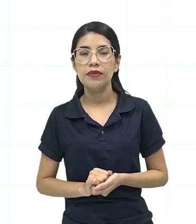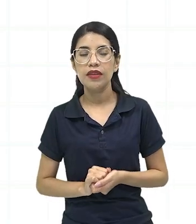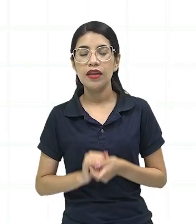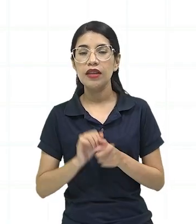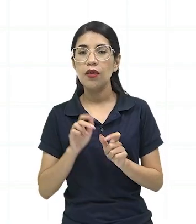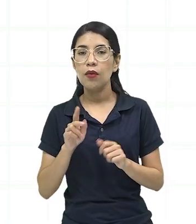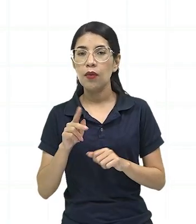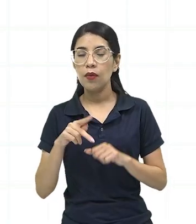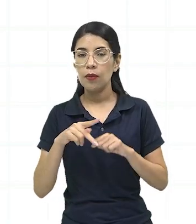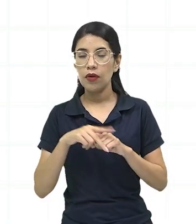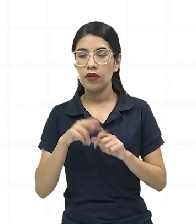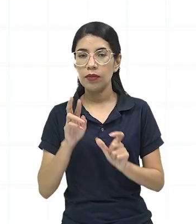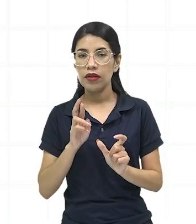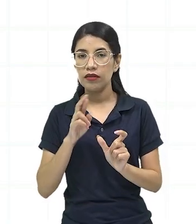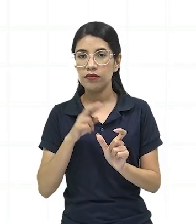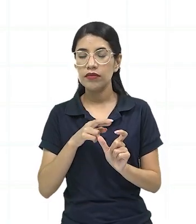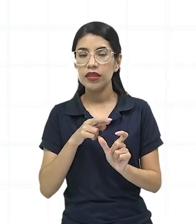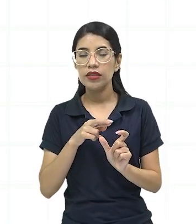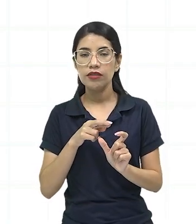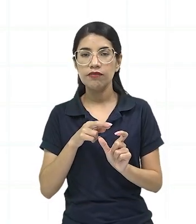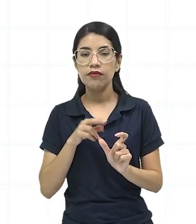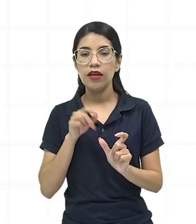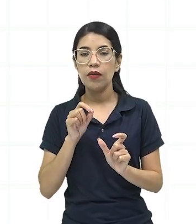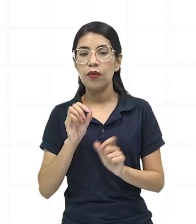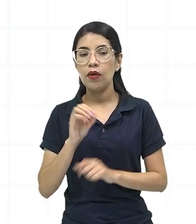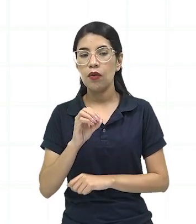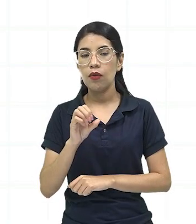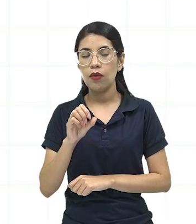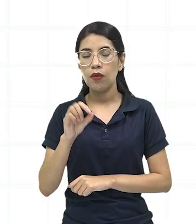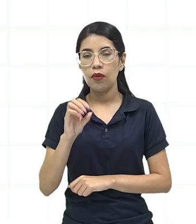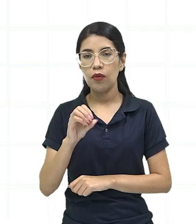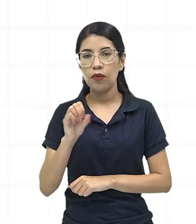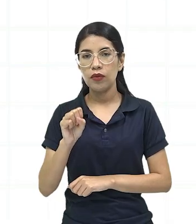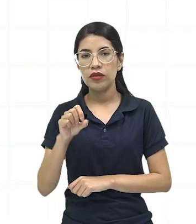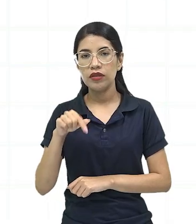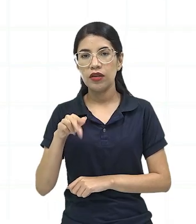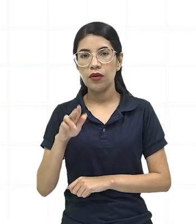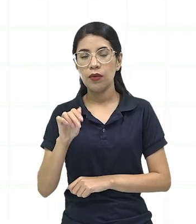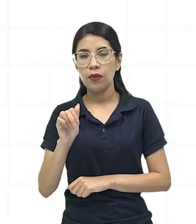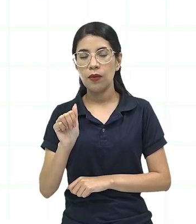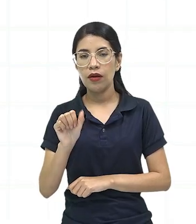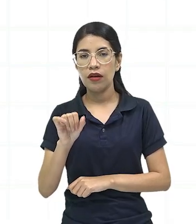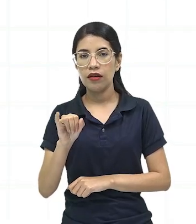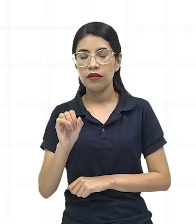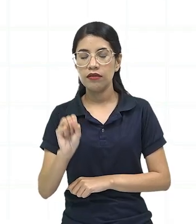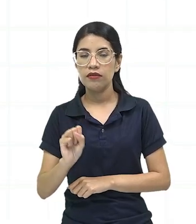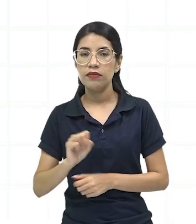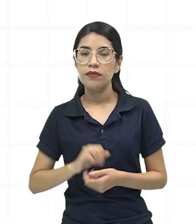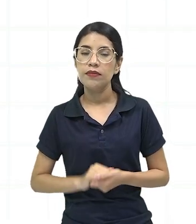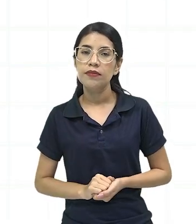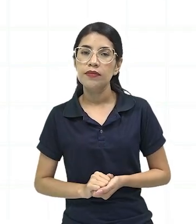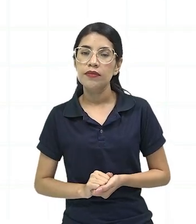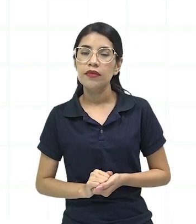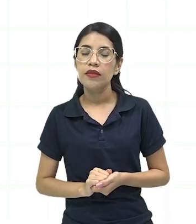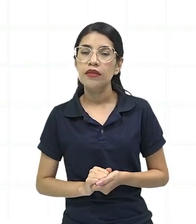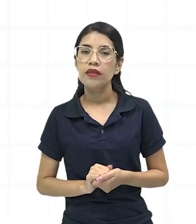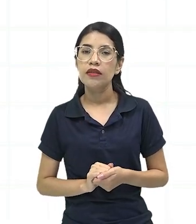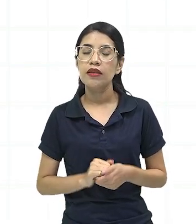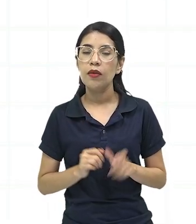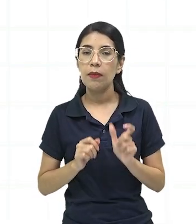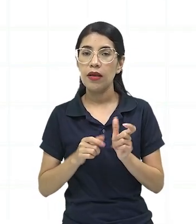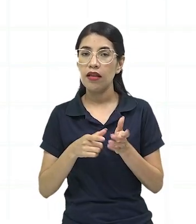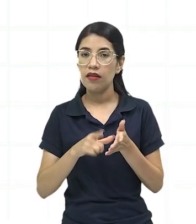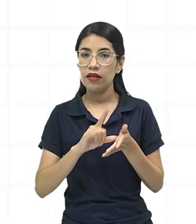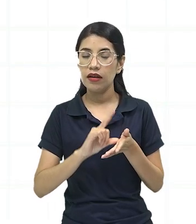PP, PR, porque é pronome relativo. Muito bem. Então, vejo que ele faz uma retomada e esse termo